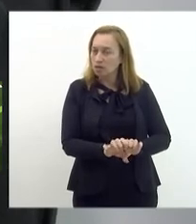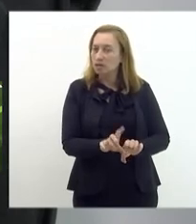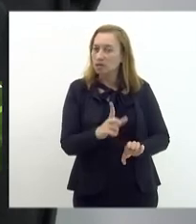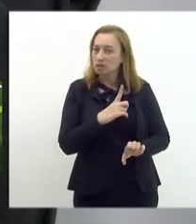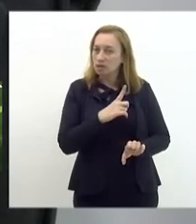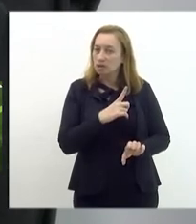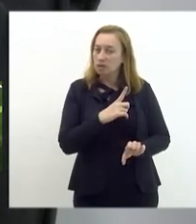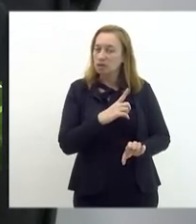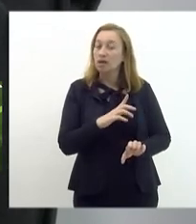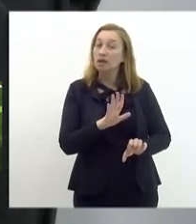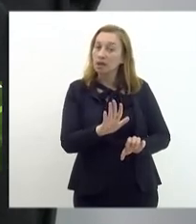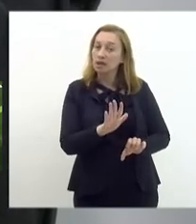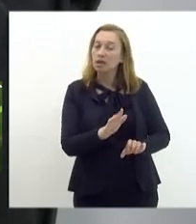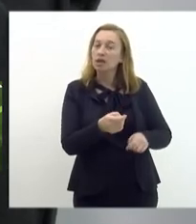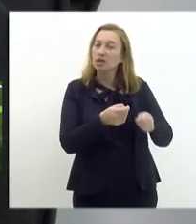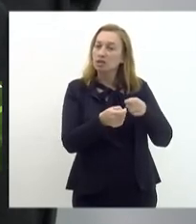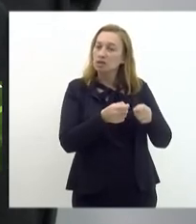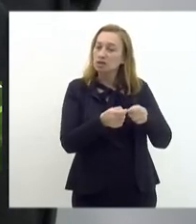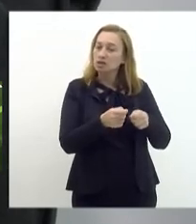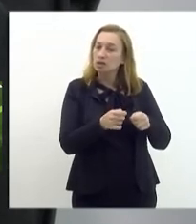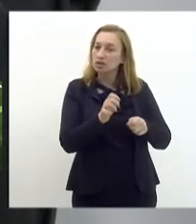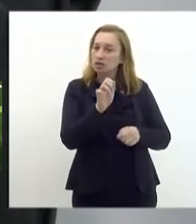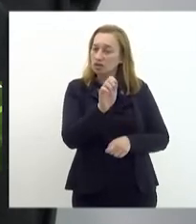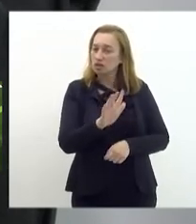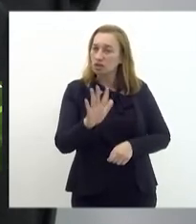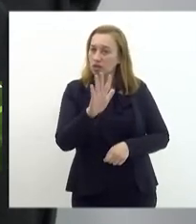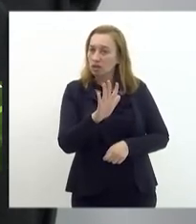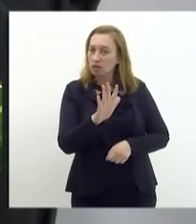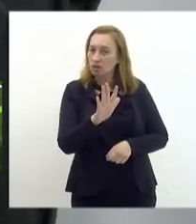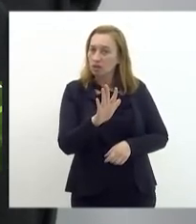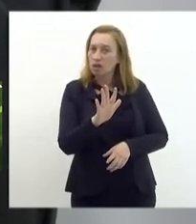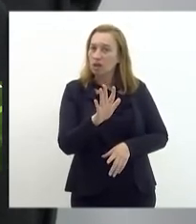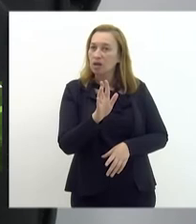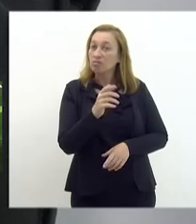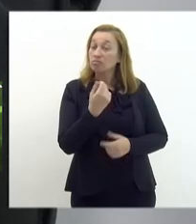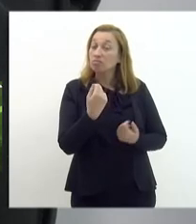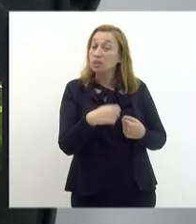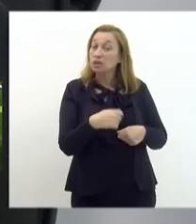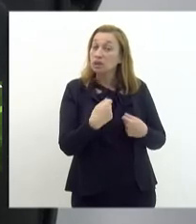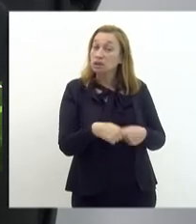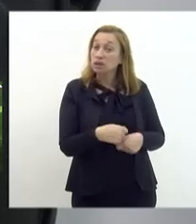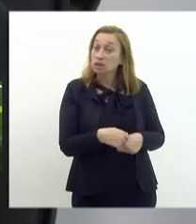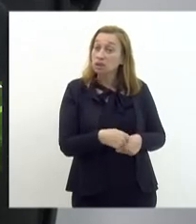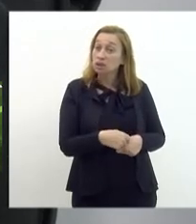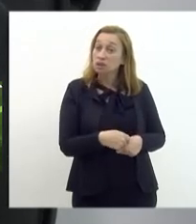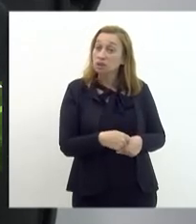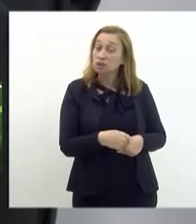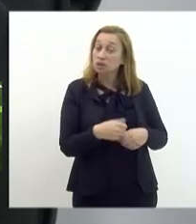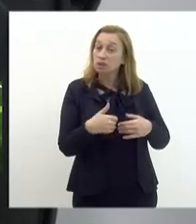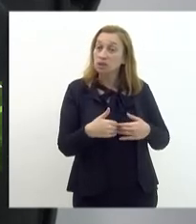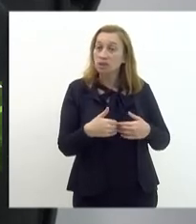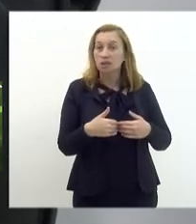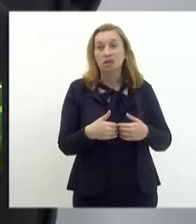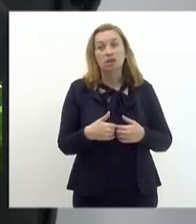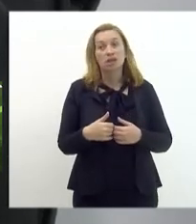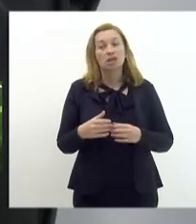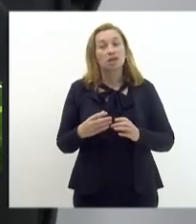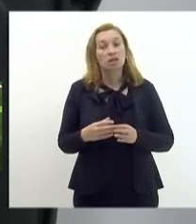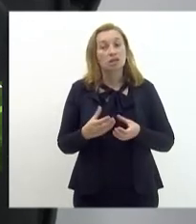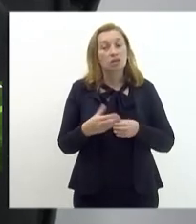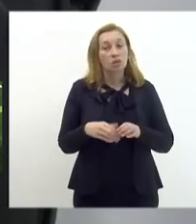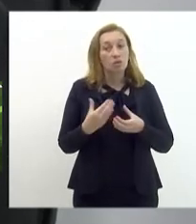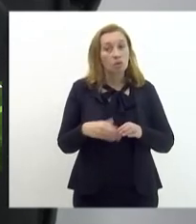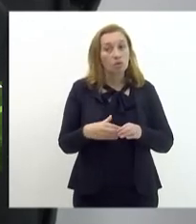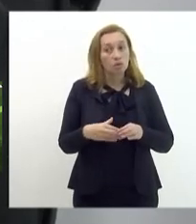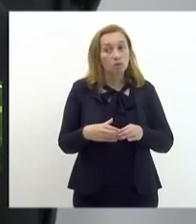E, para a controladoria se estruturar, ela tem que abrir concurso público, que não